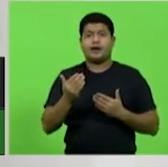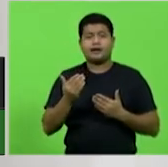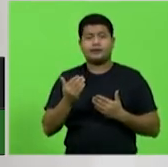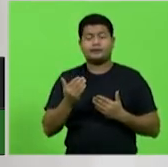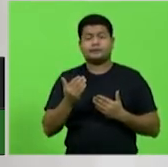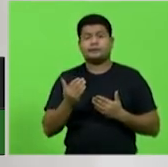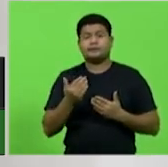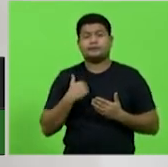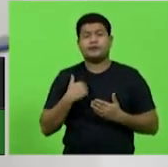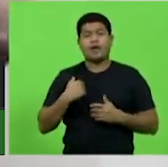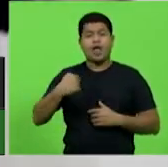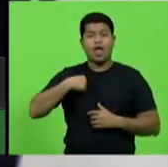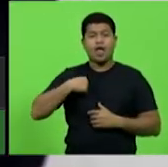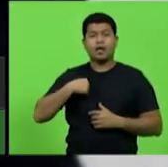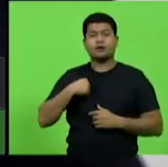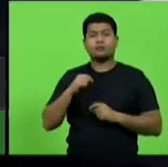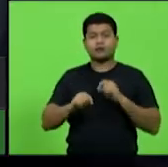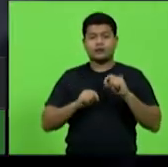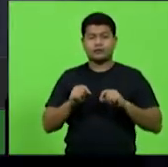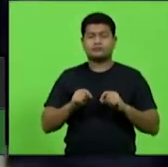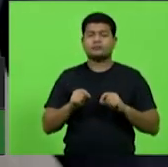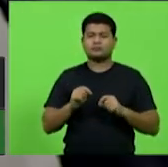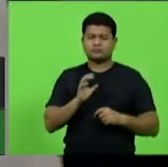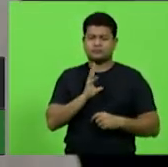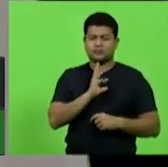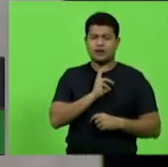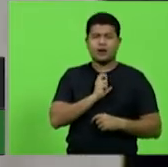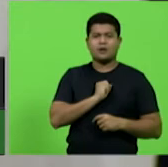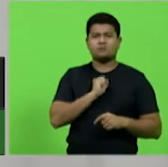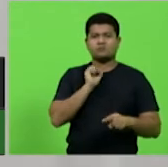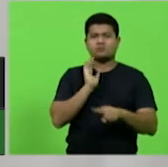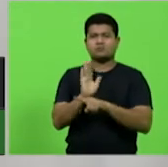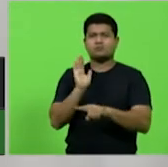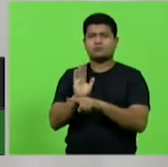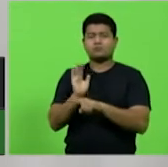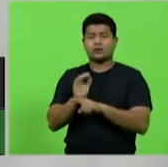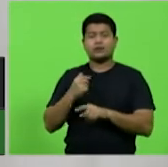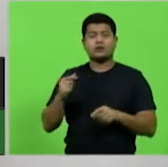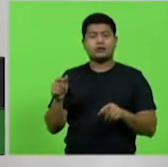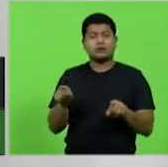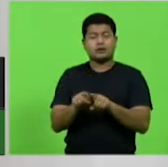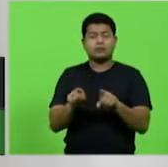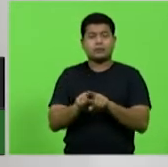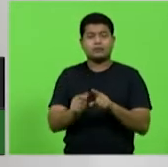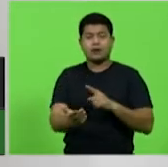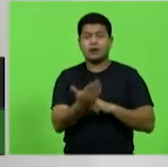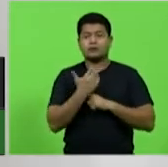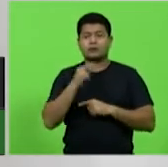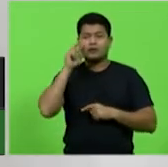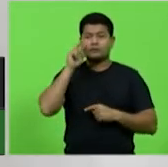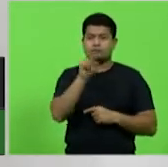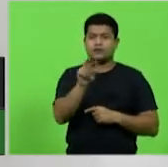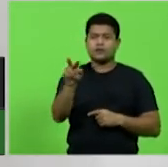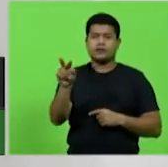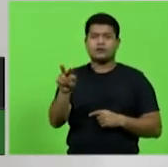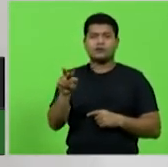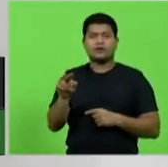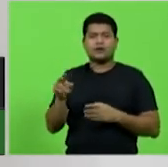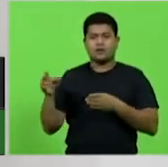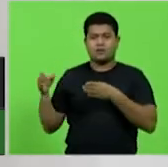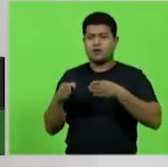pequenino instrumento de amor em favor ao próximo e por me fazer enxergar que os caminhos para a prática do